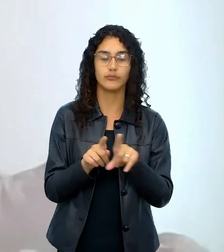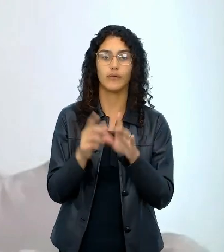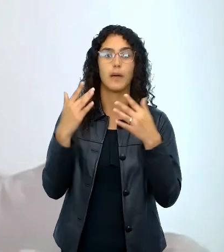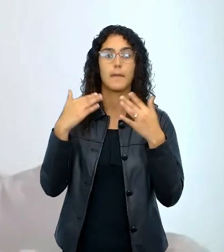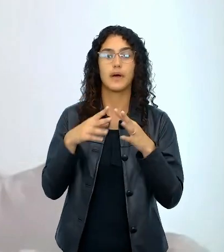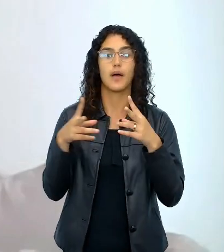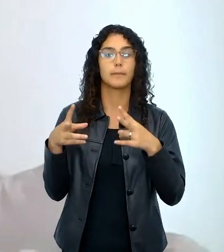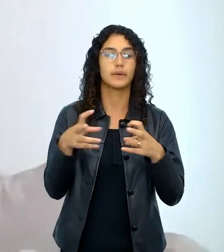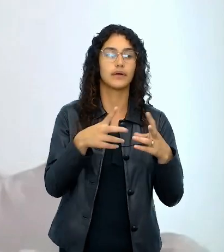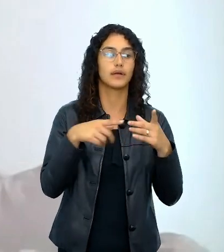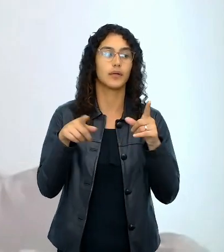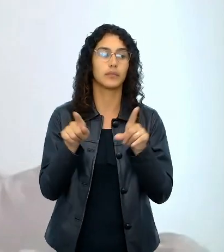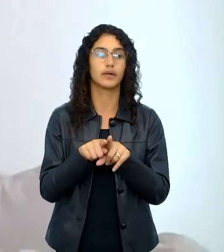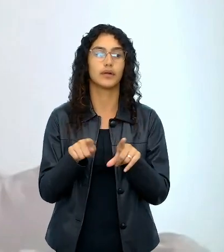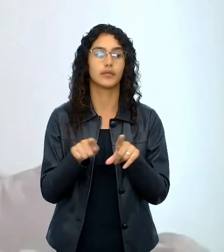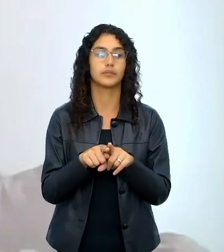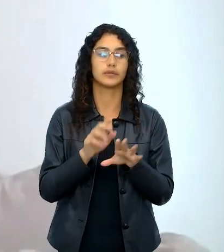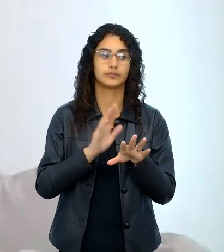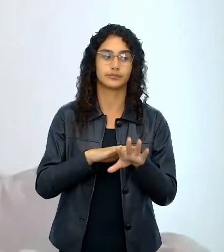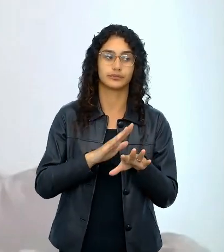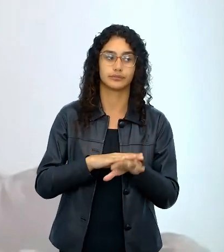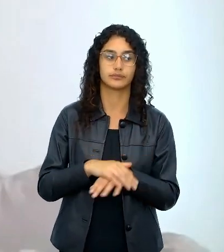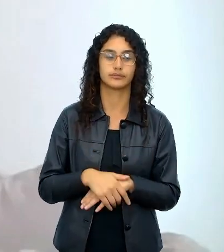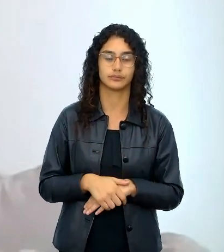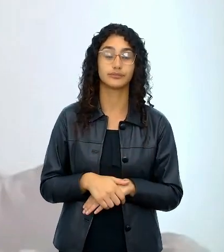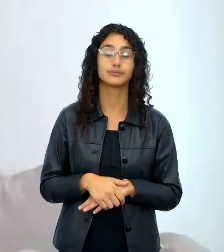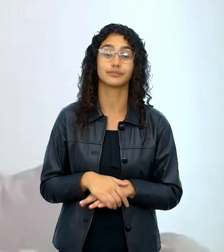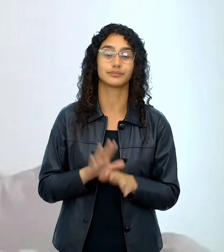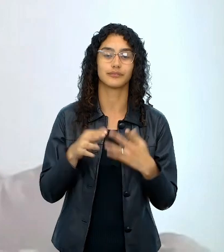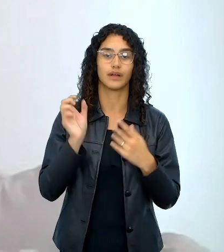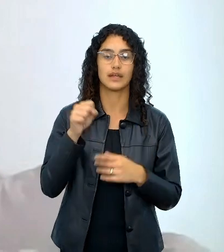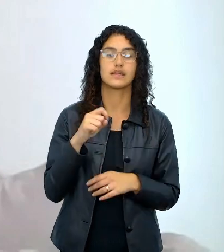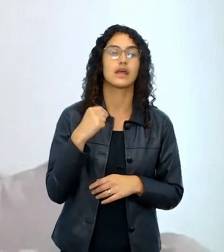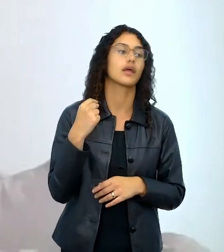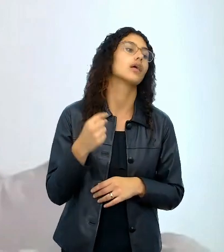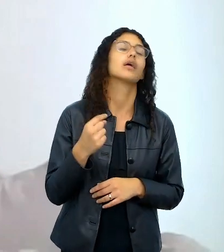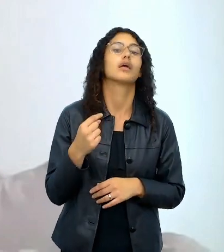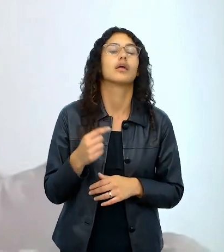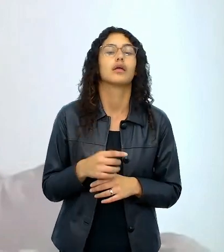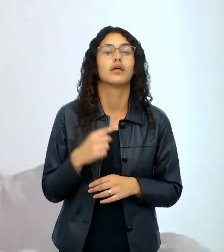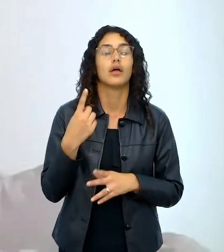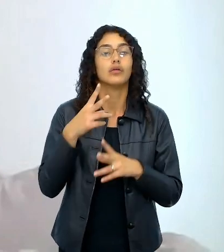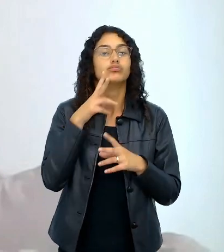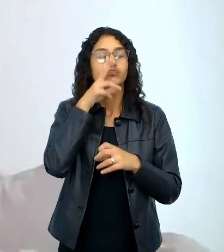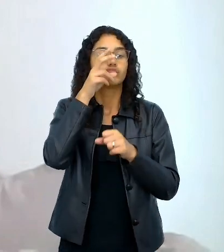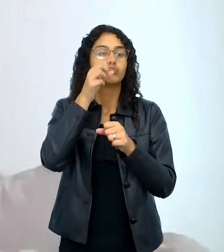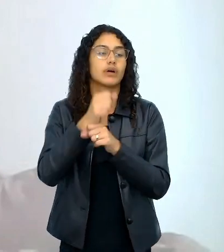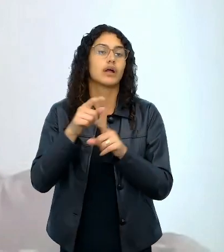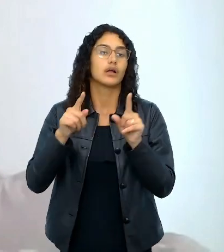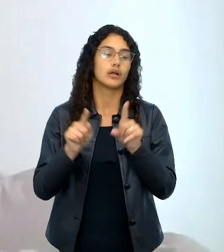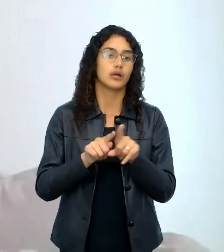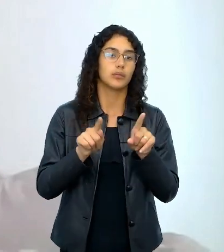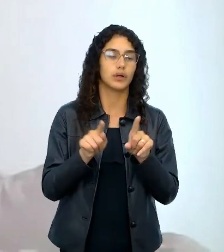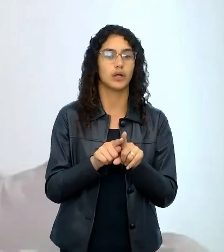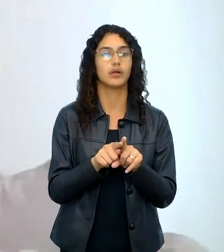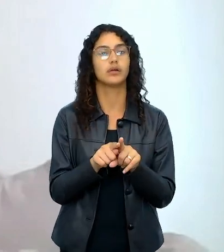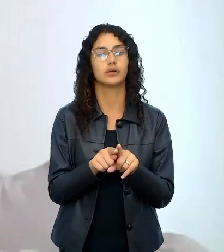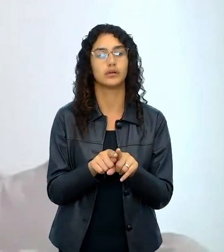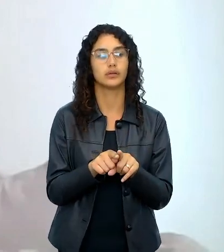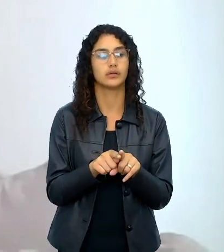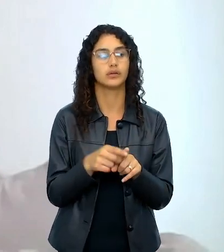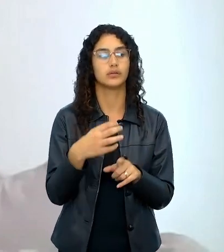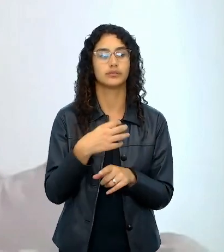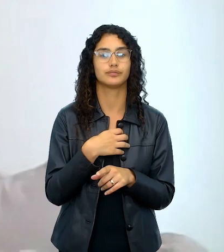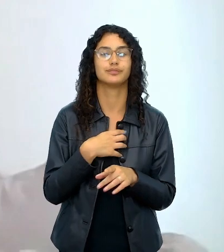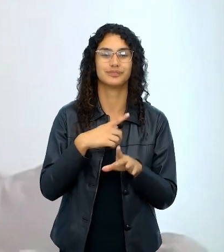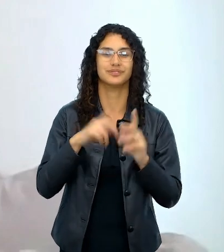assim a gente percebe como está complicado. Então, sim, vamos nos fortalecer, né,